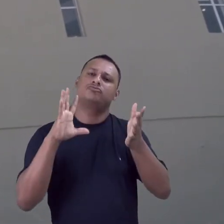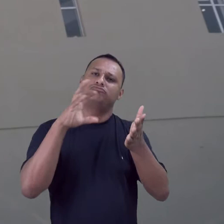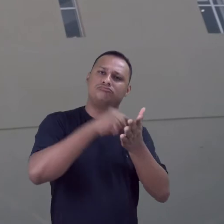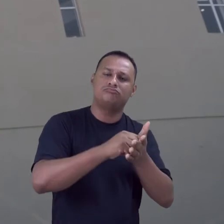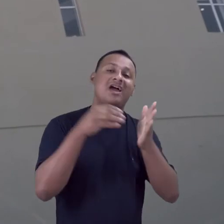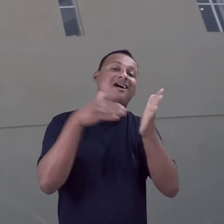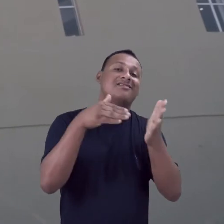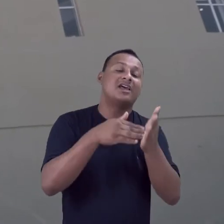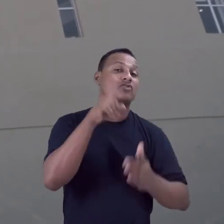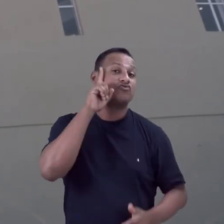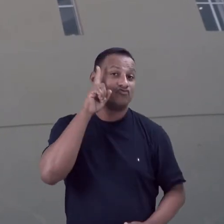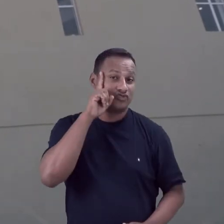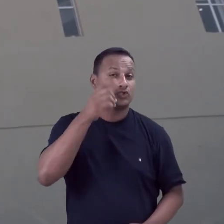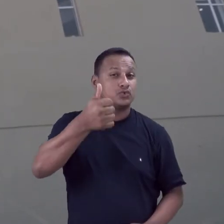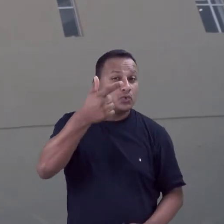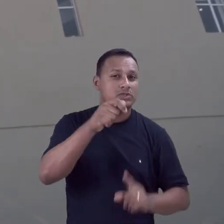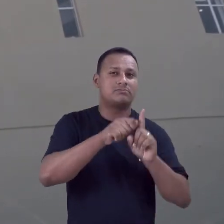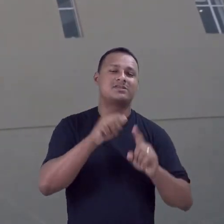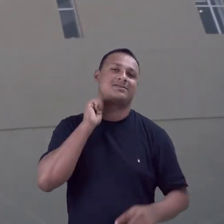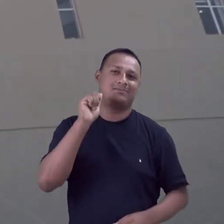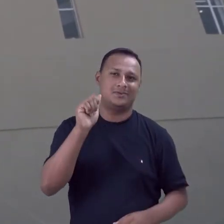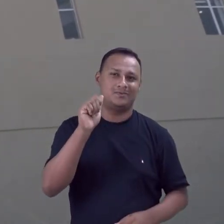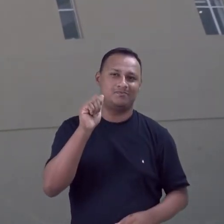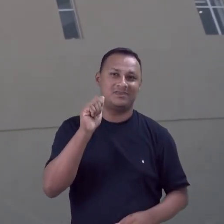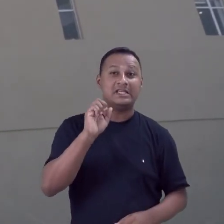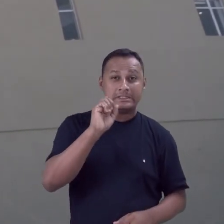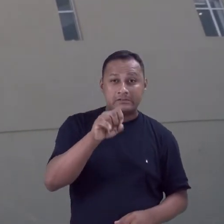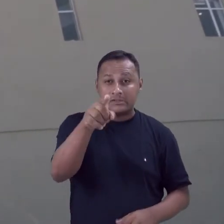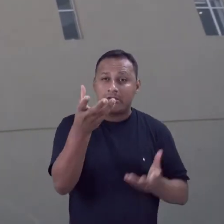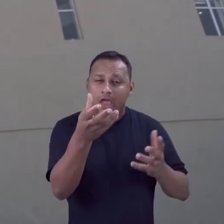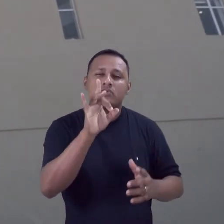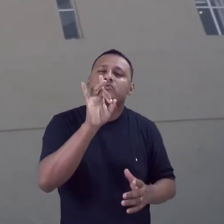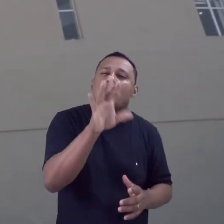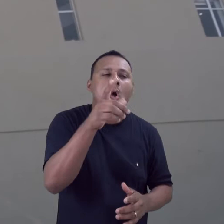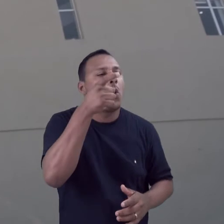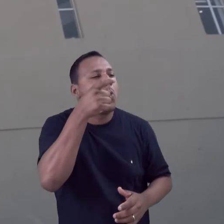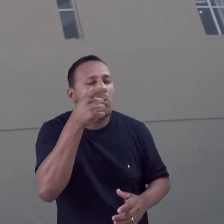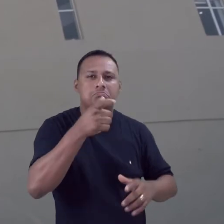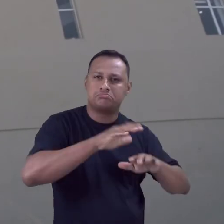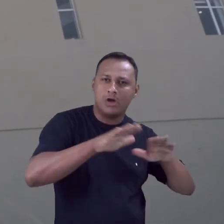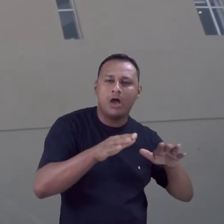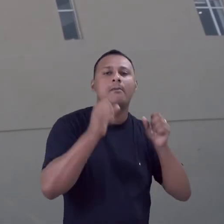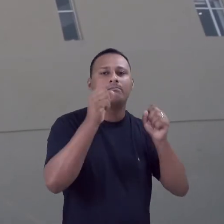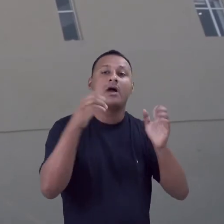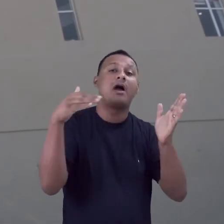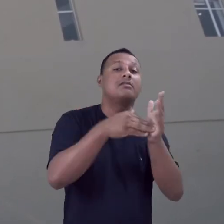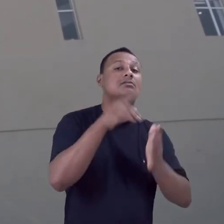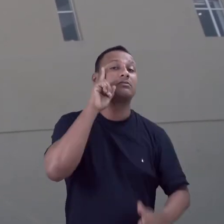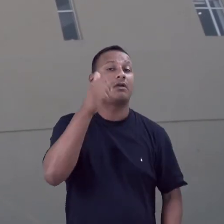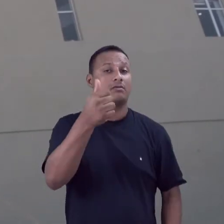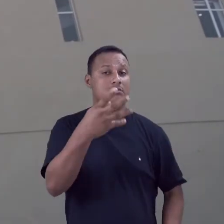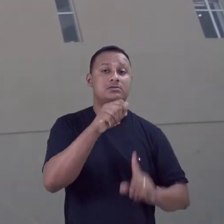a próxima sexta-feira, dia 12 de abril. Já para quem for ouvinte, esse prazo de inscrição vai até o dia 14